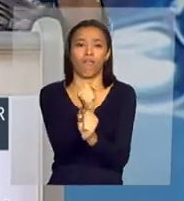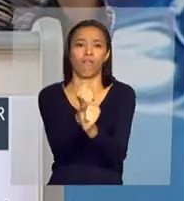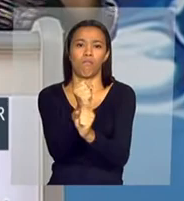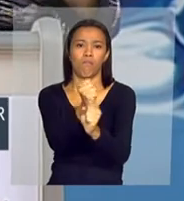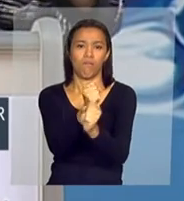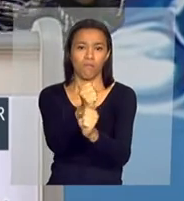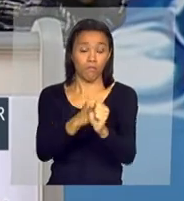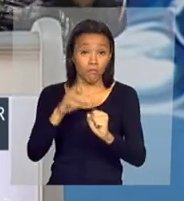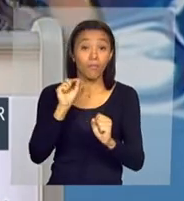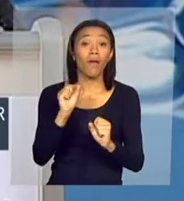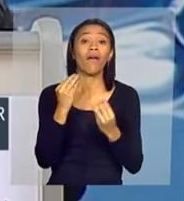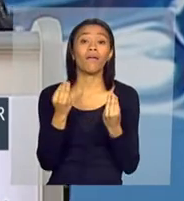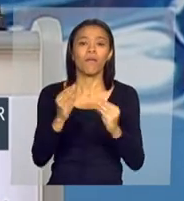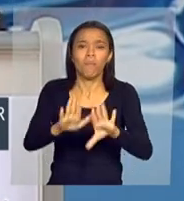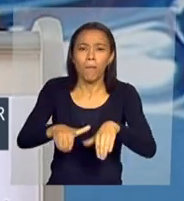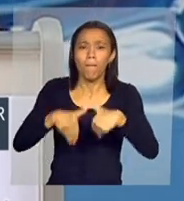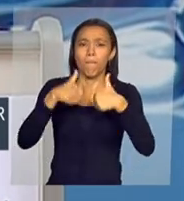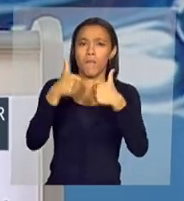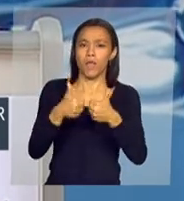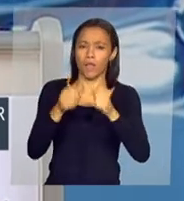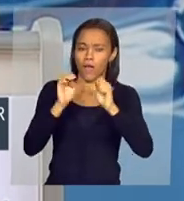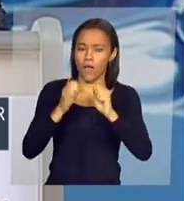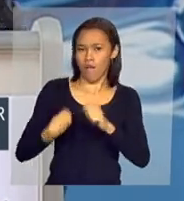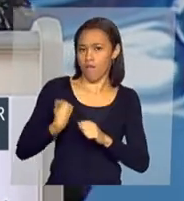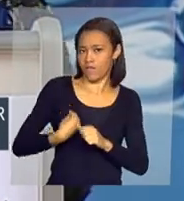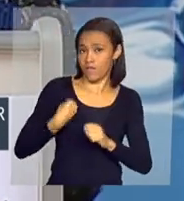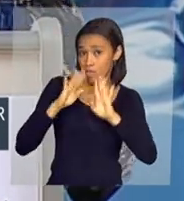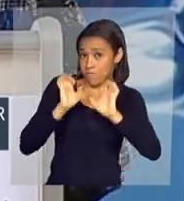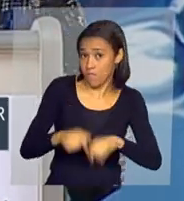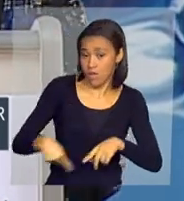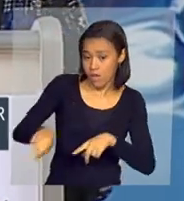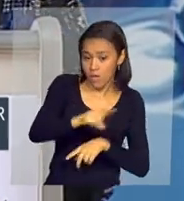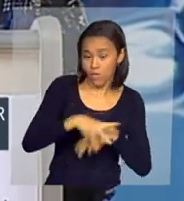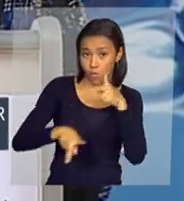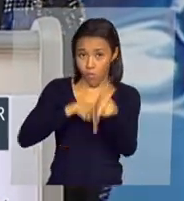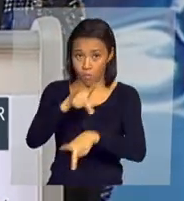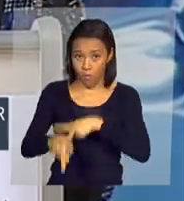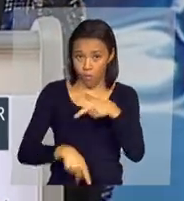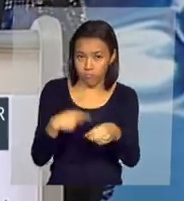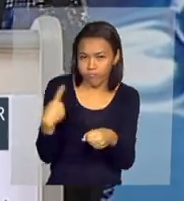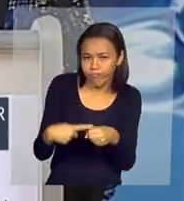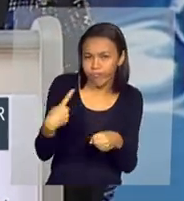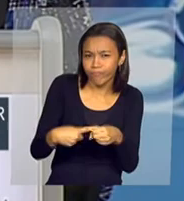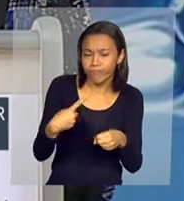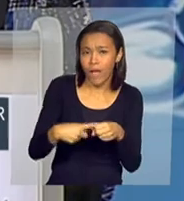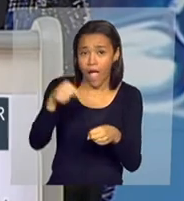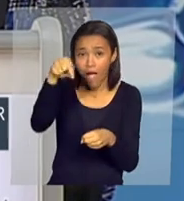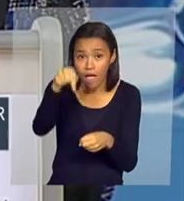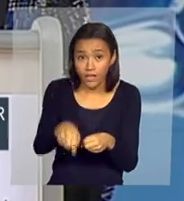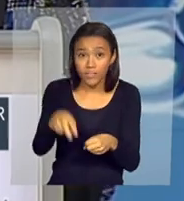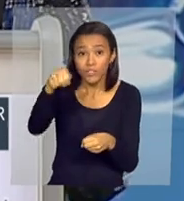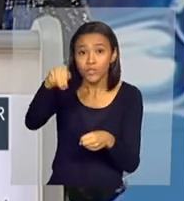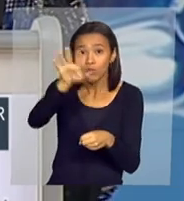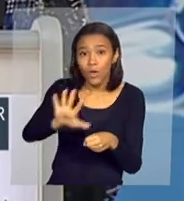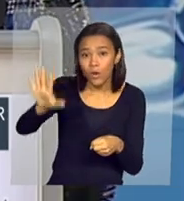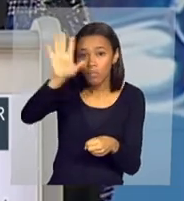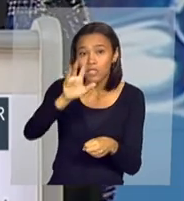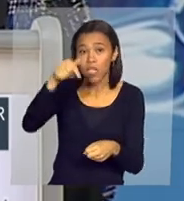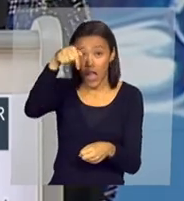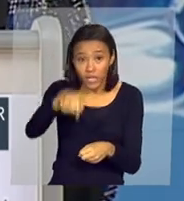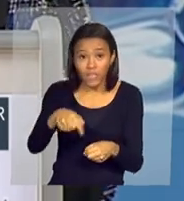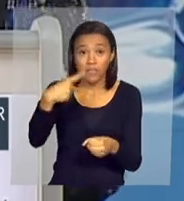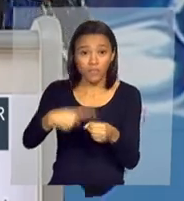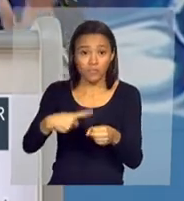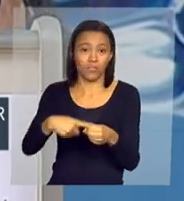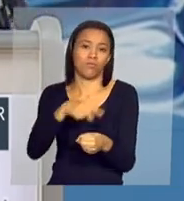para melhorar as condições de vida do povo do interior aqui do Nordeste, aqui de